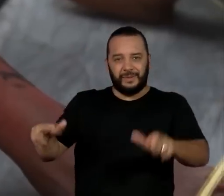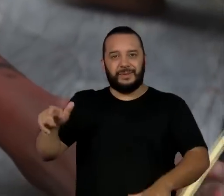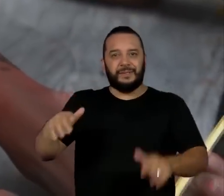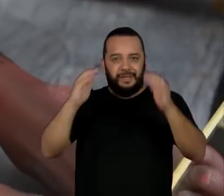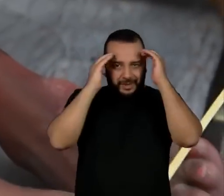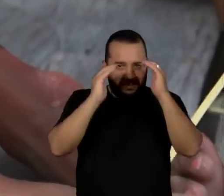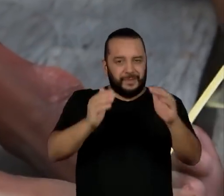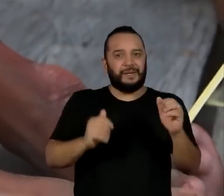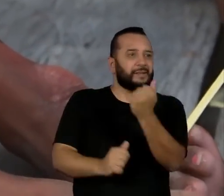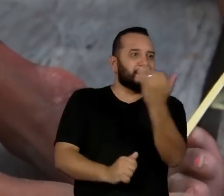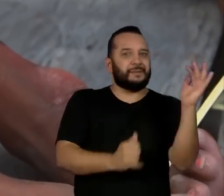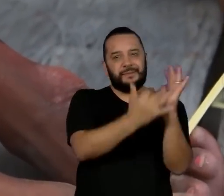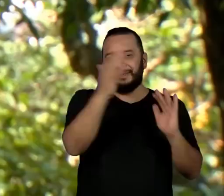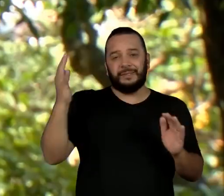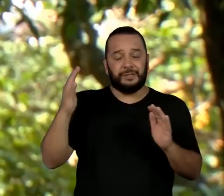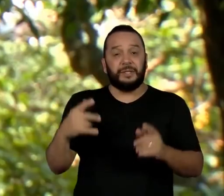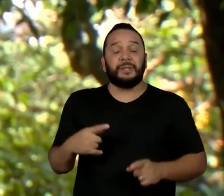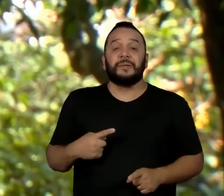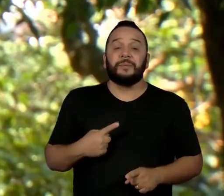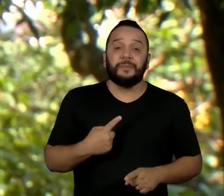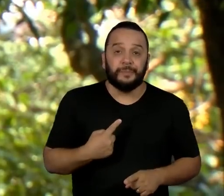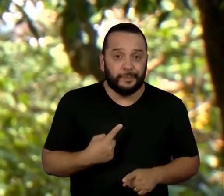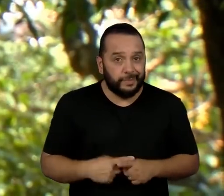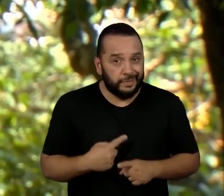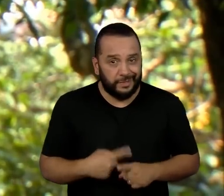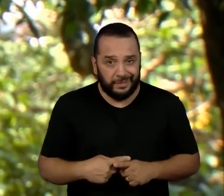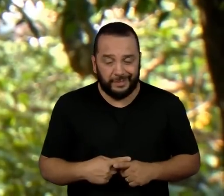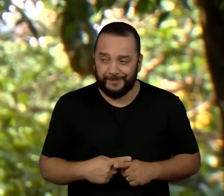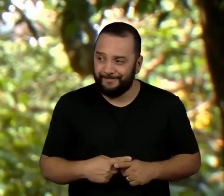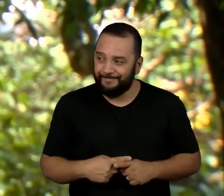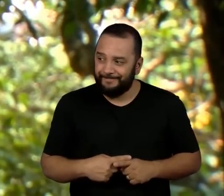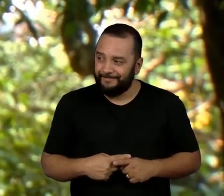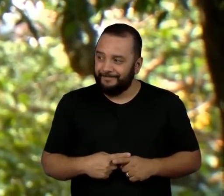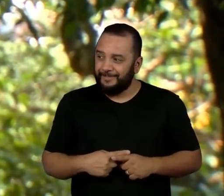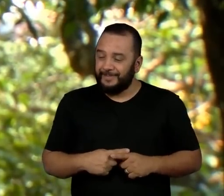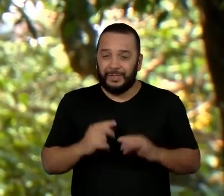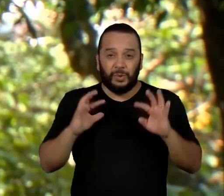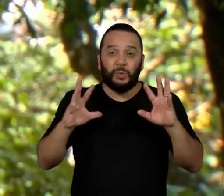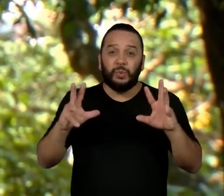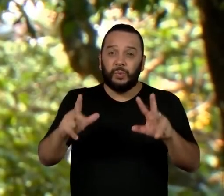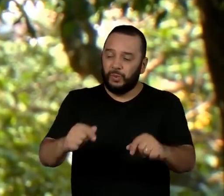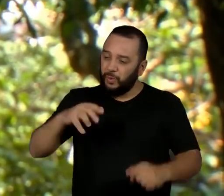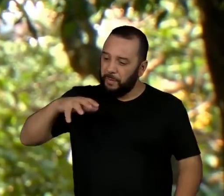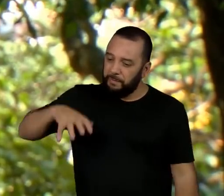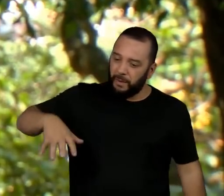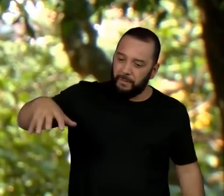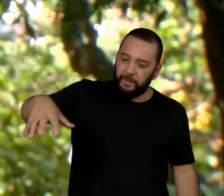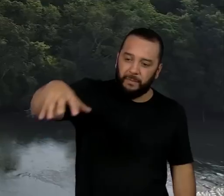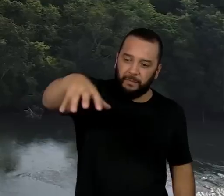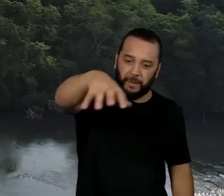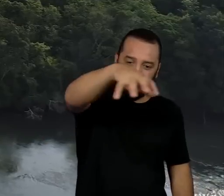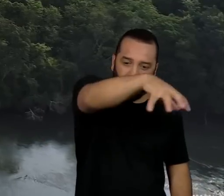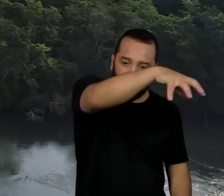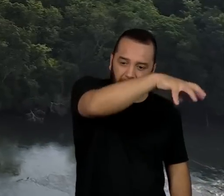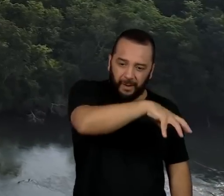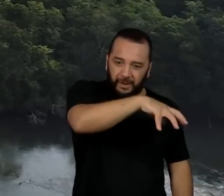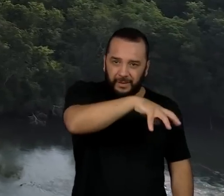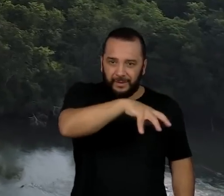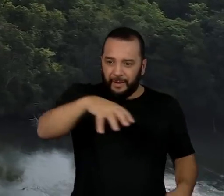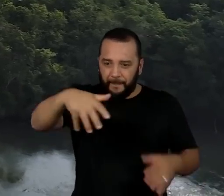E essa tradição está ameaçada por conta de uma possível perda